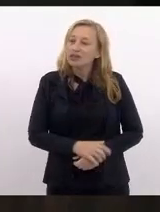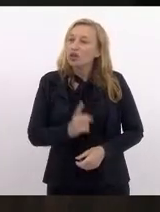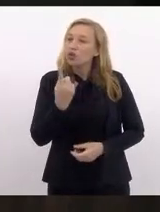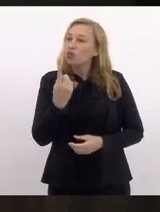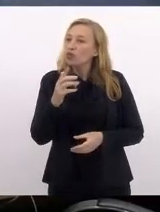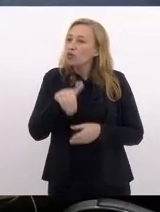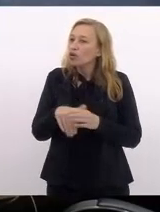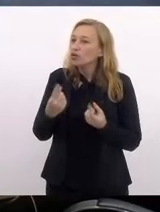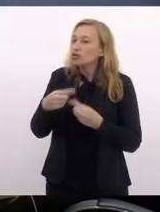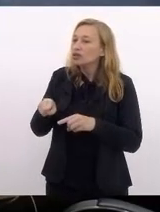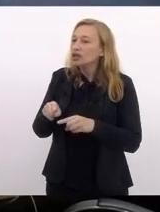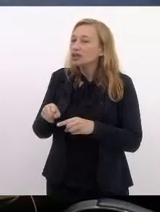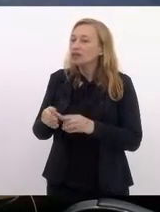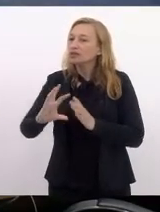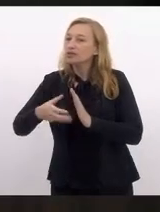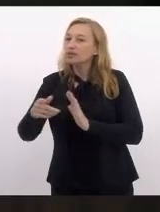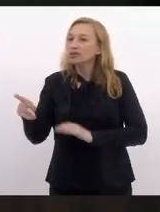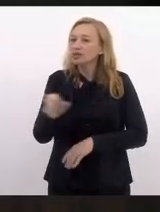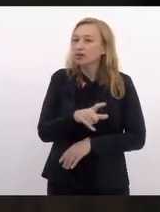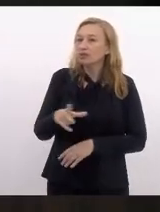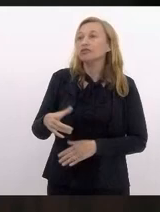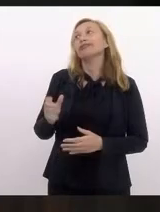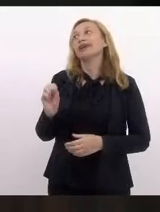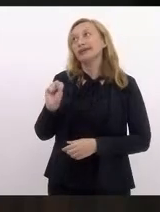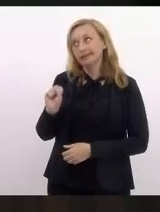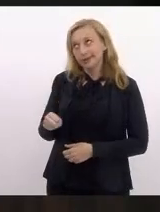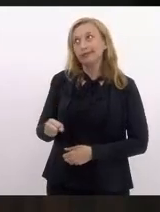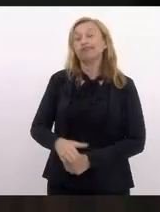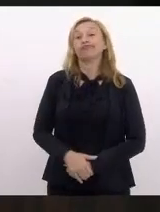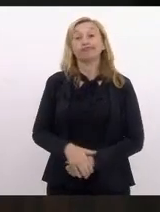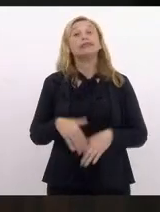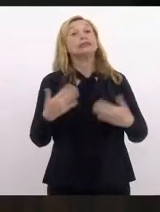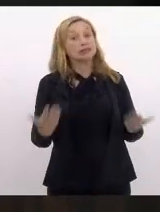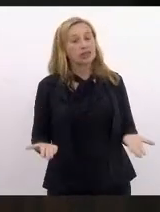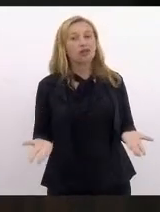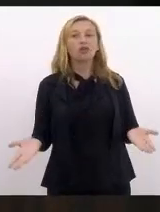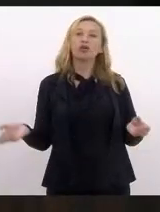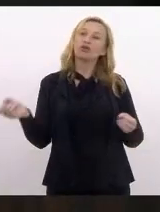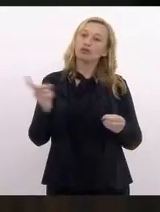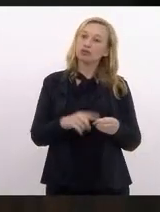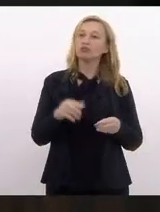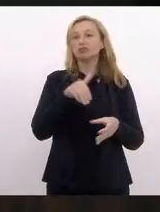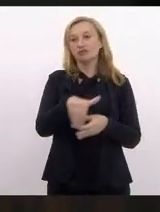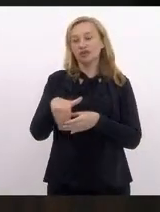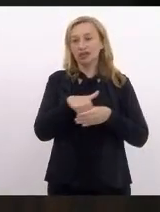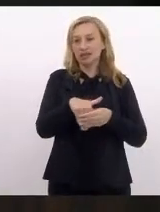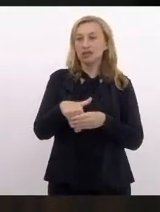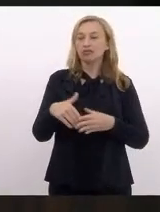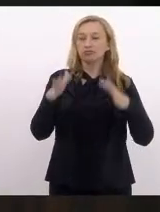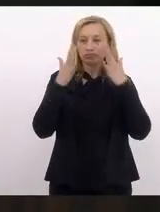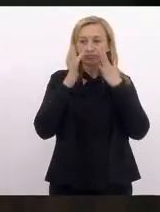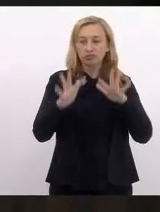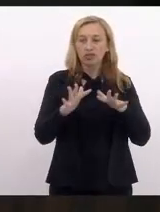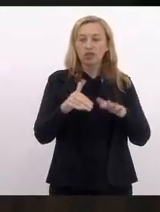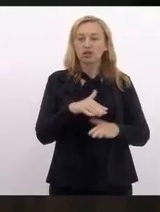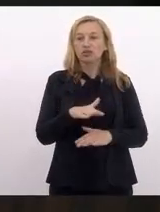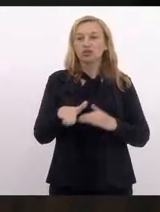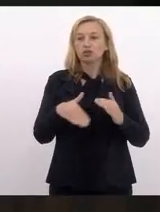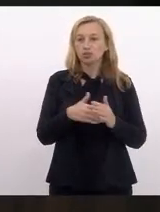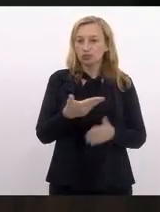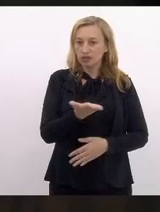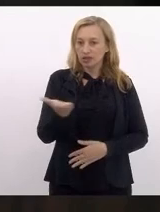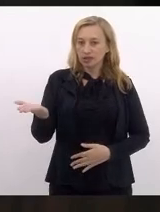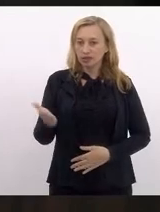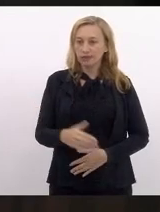com o exato contrário da bancada do PSOL seu agora sim bom então vamos a votação queria achar uma atenção dos